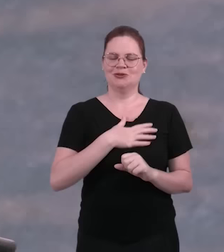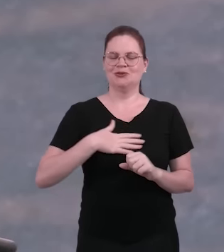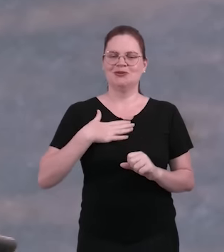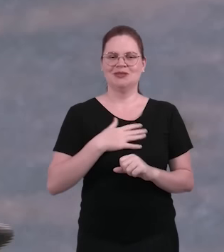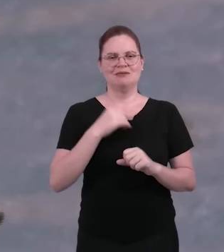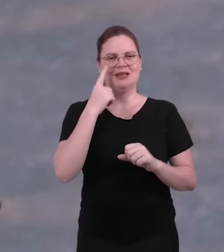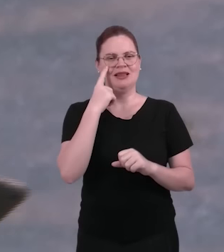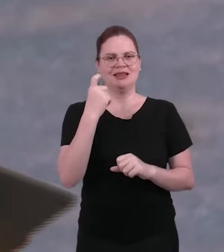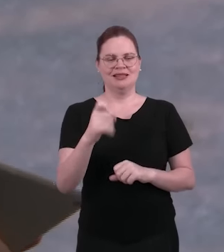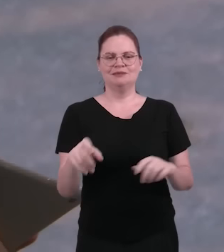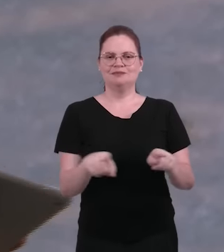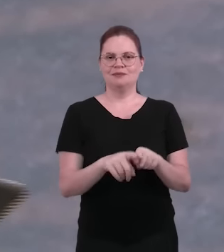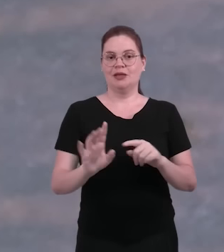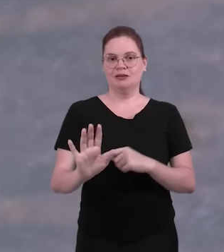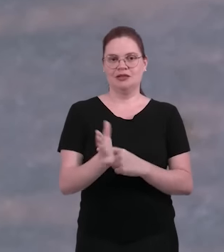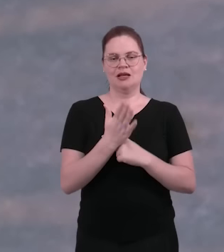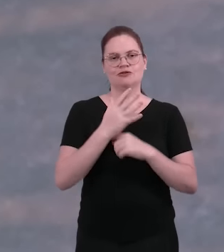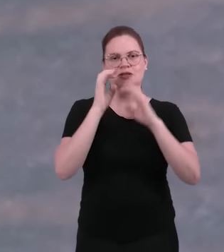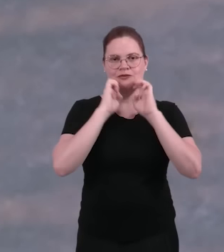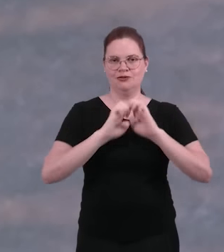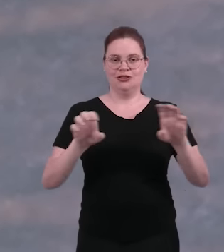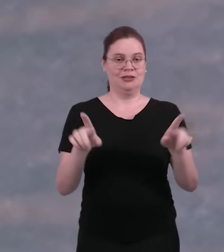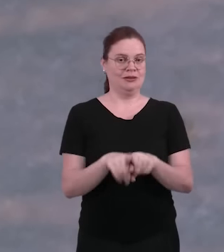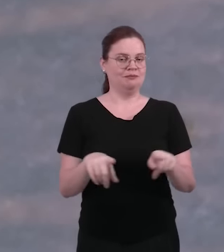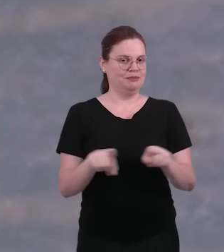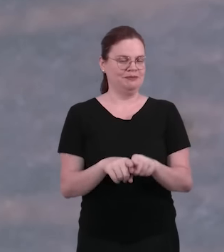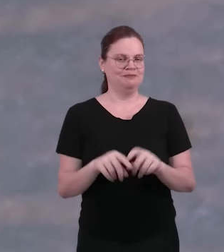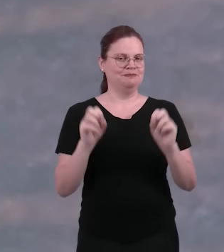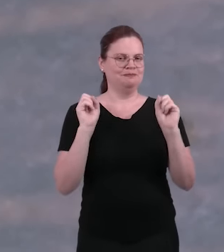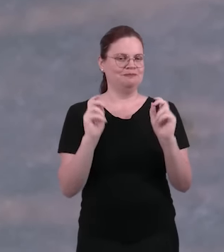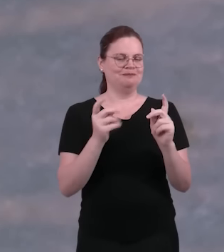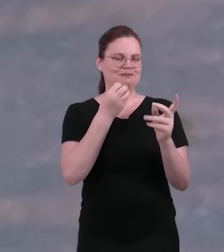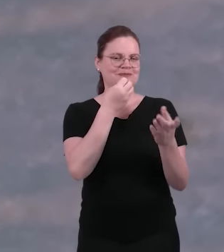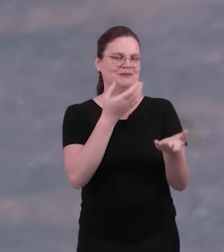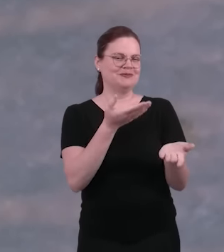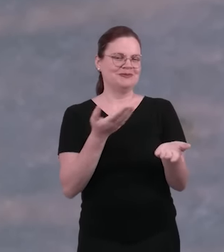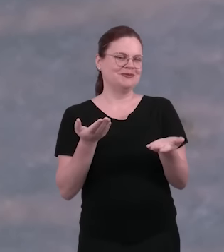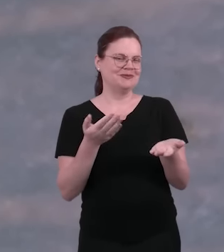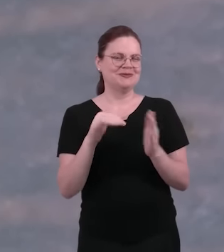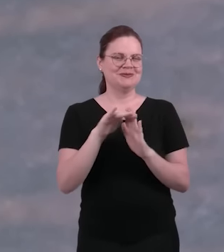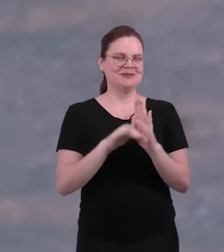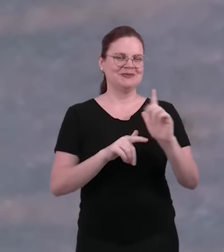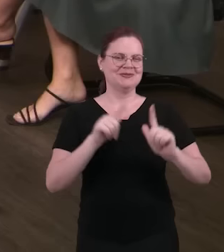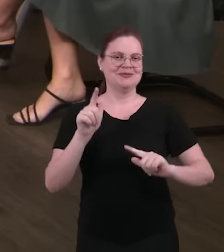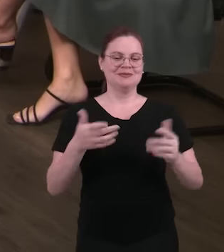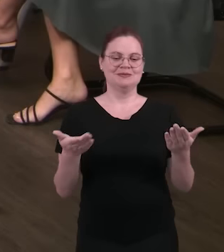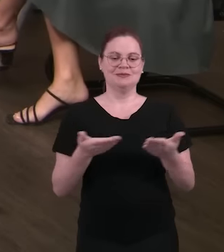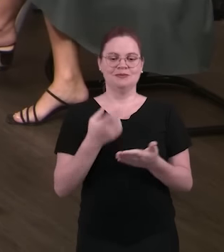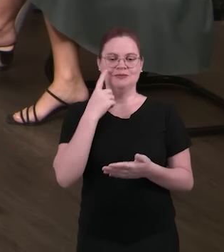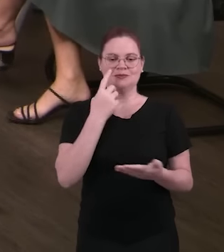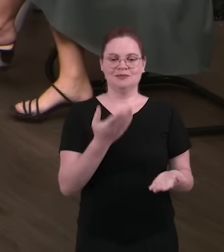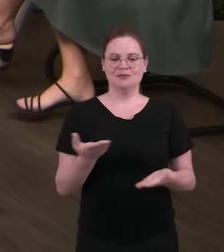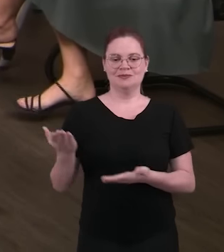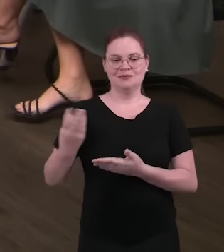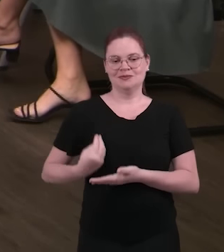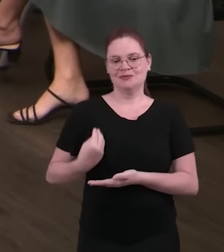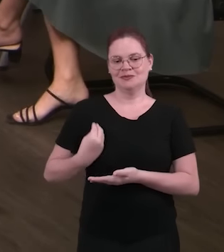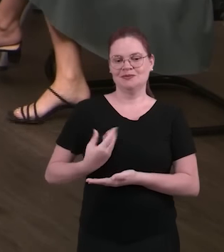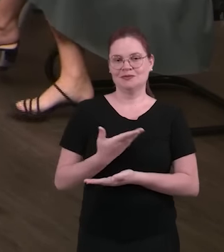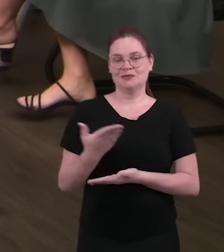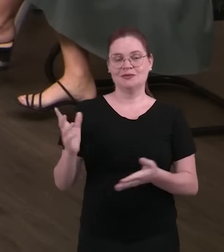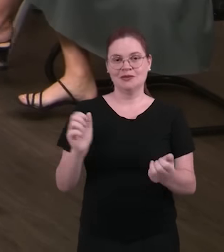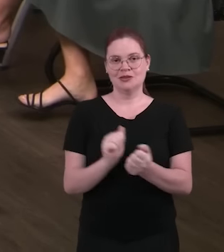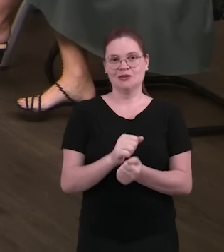disso e isso ajuda a evangelizar, tá bom? Seja bem-vindo ao nosso programa de hoje e vamos ver aqui quem são as pessoas que estão no